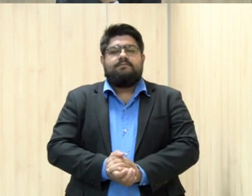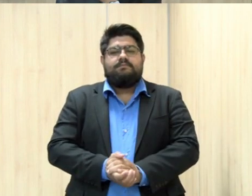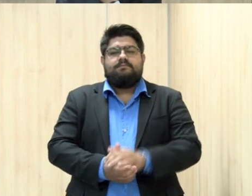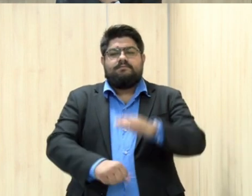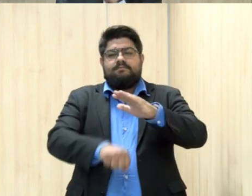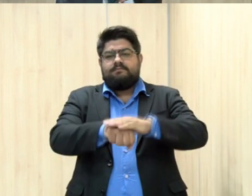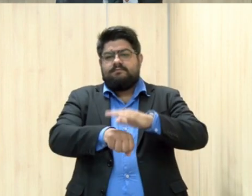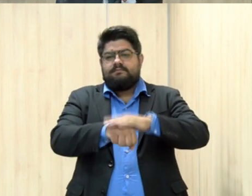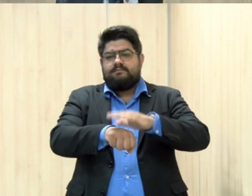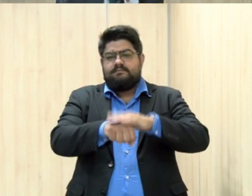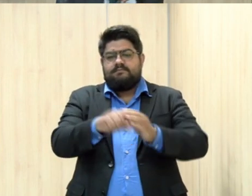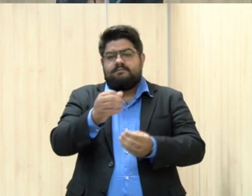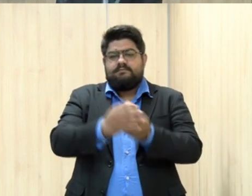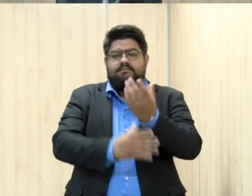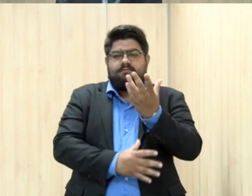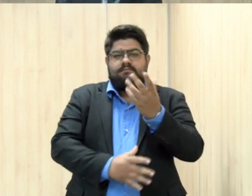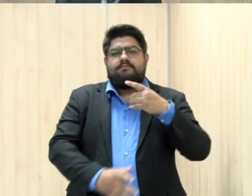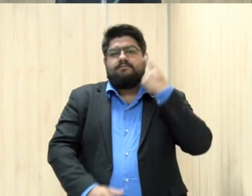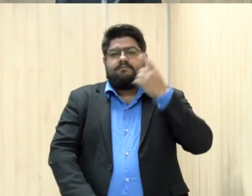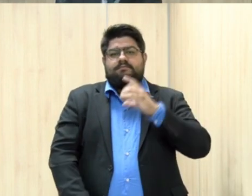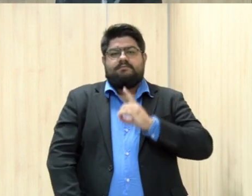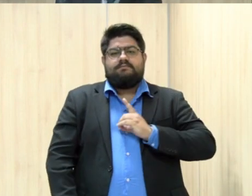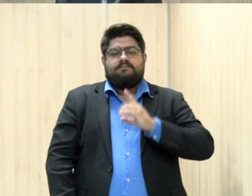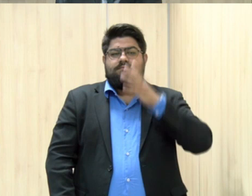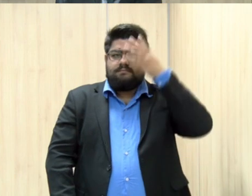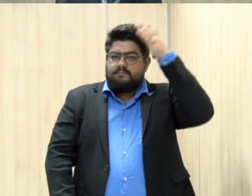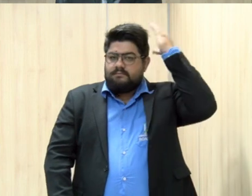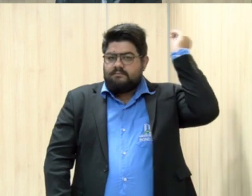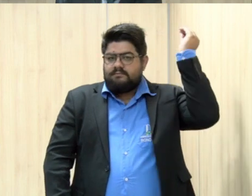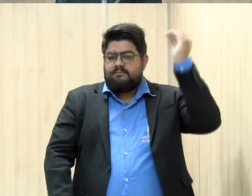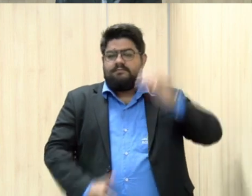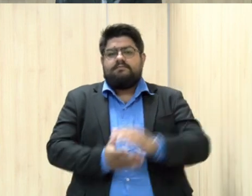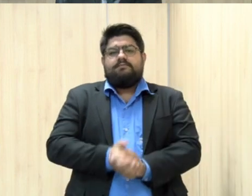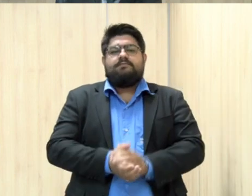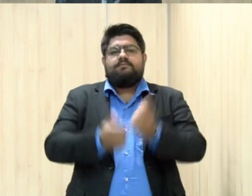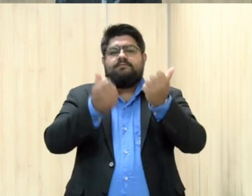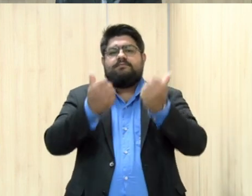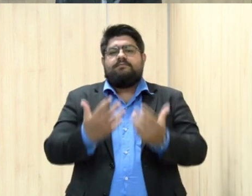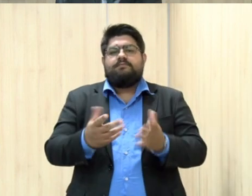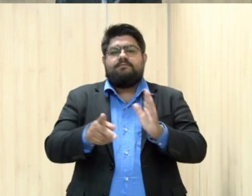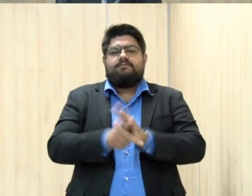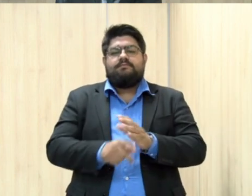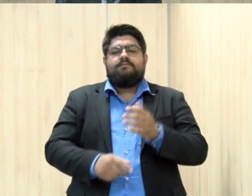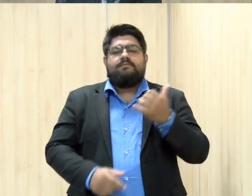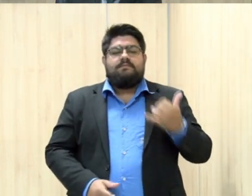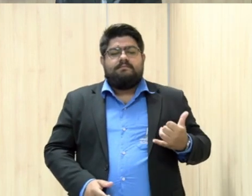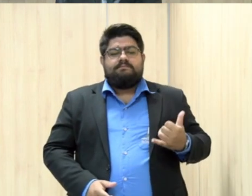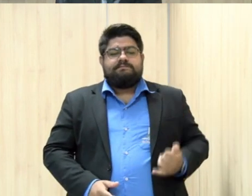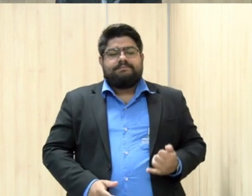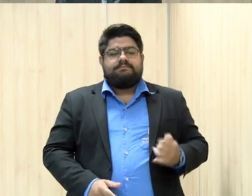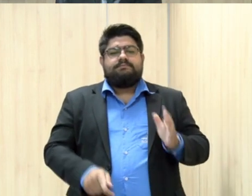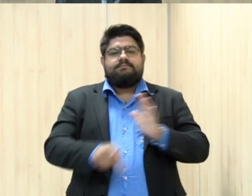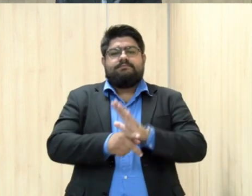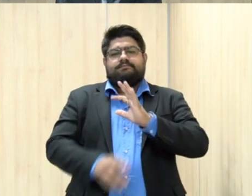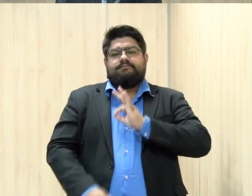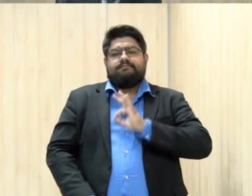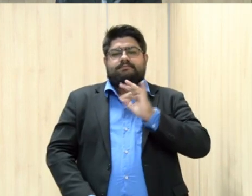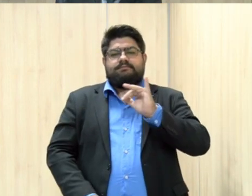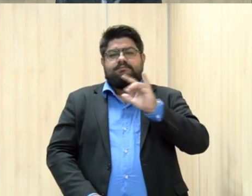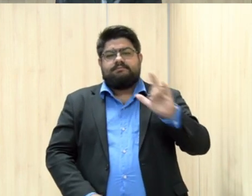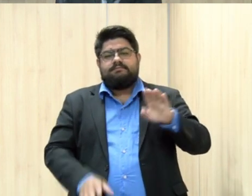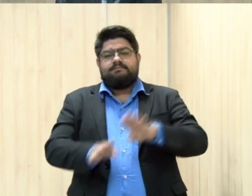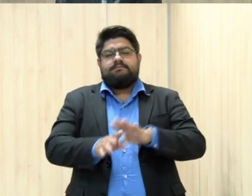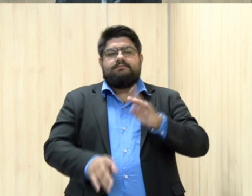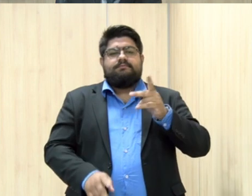de autoria do deputado delegado Camargo que dispõe sobre a sessão de armamento das polícias civil e militar